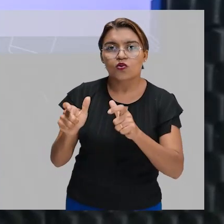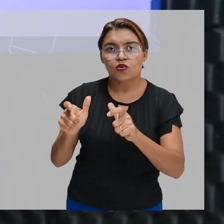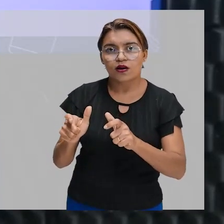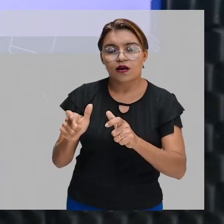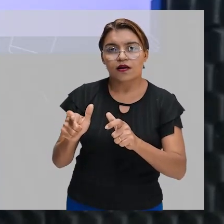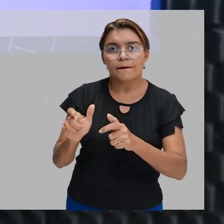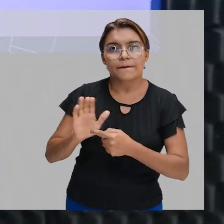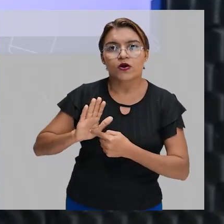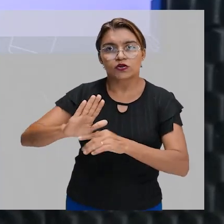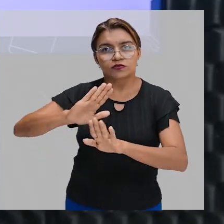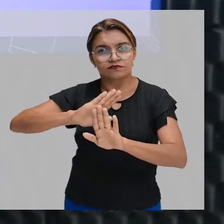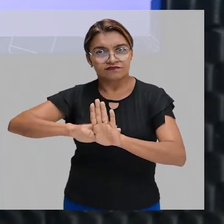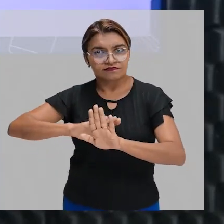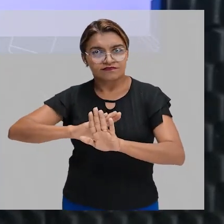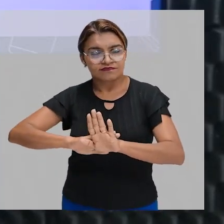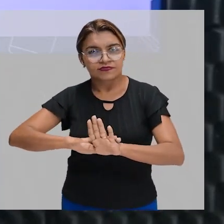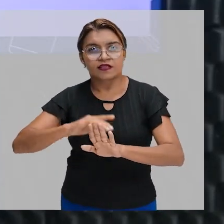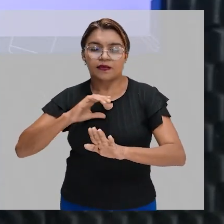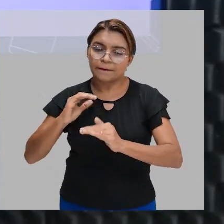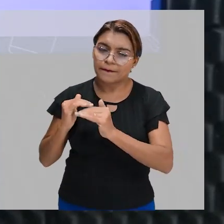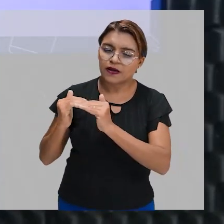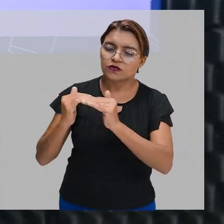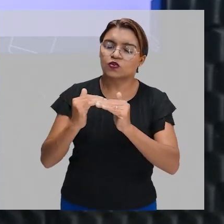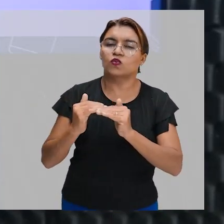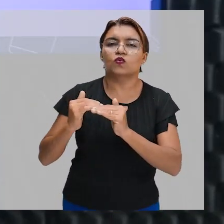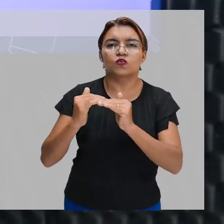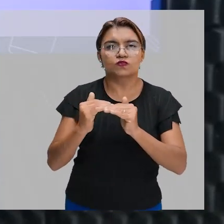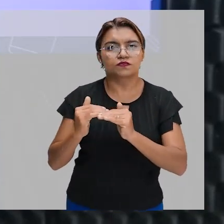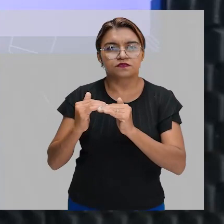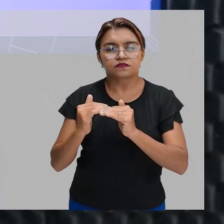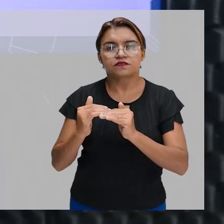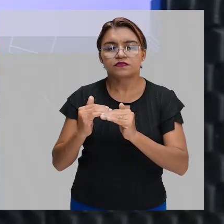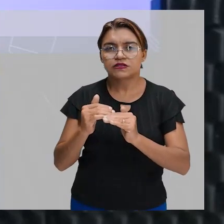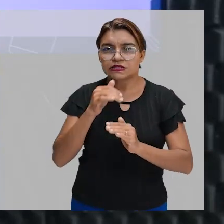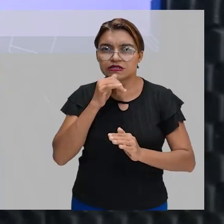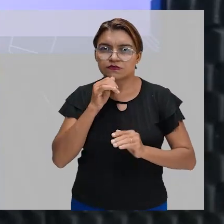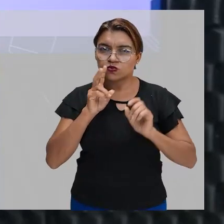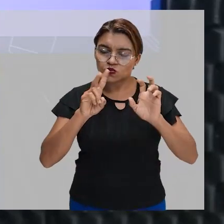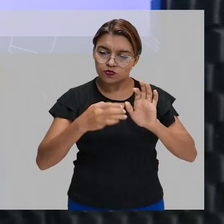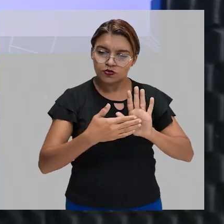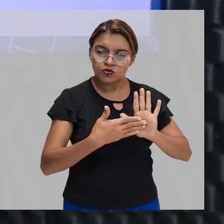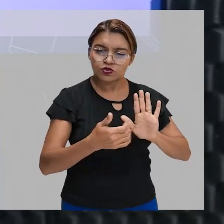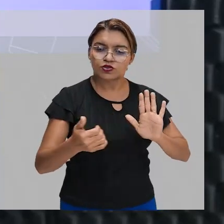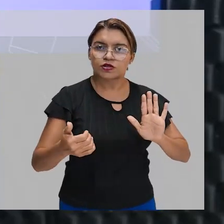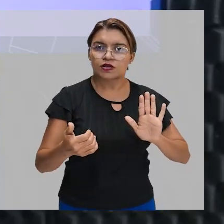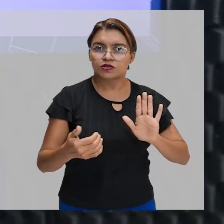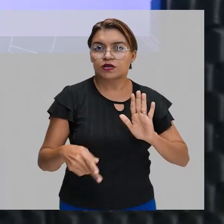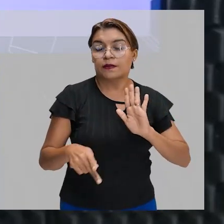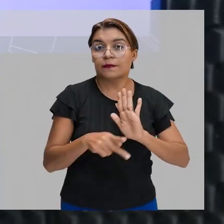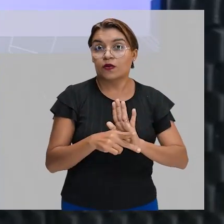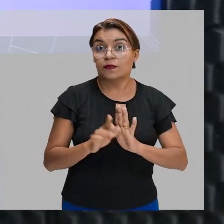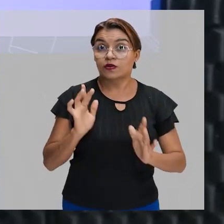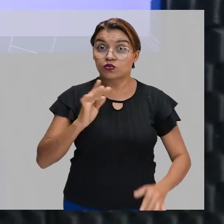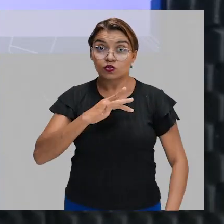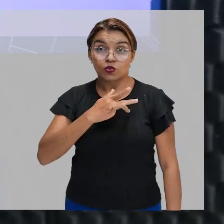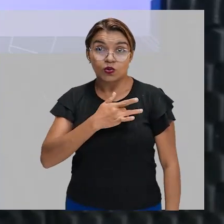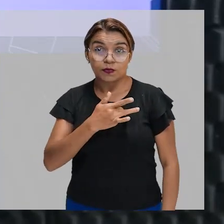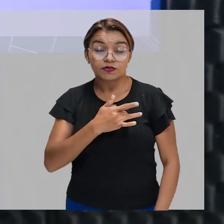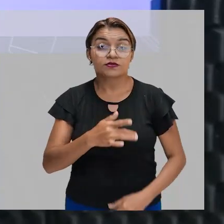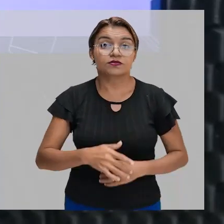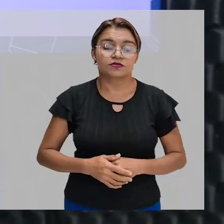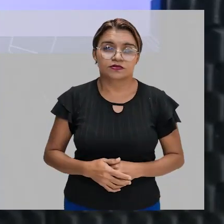subjetivista quebro com certos padrões a questão principalmente da questão da estética que era uma coisa lá do do Romantismo